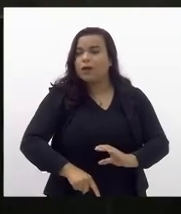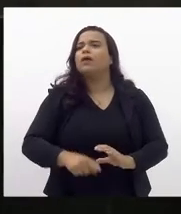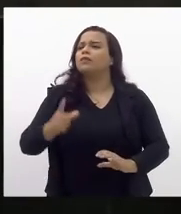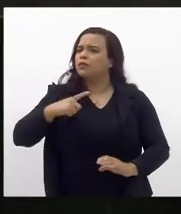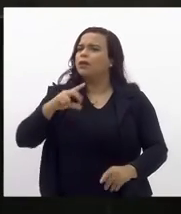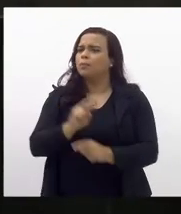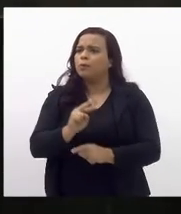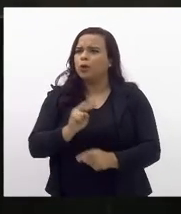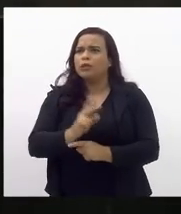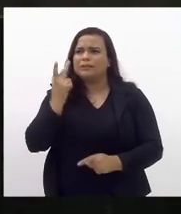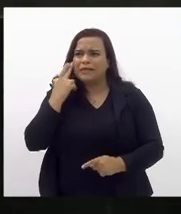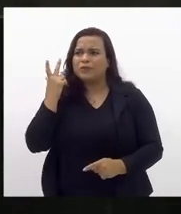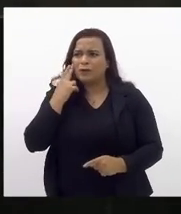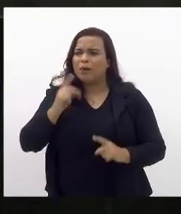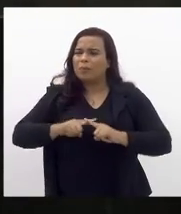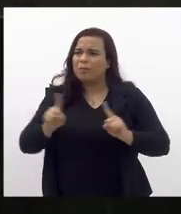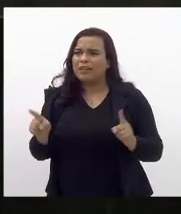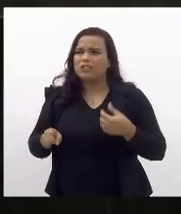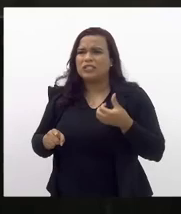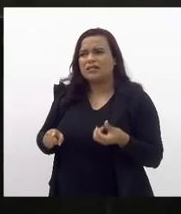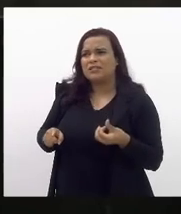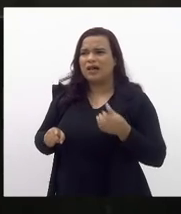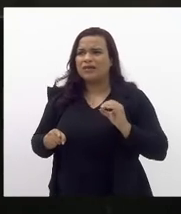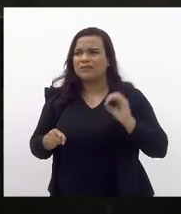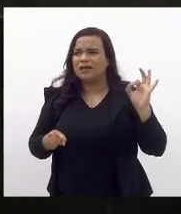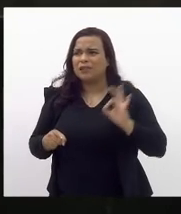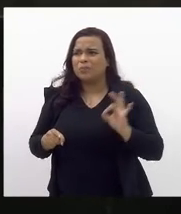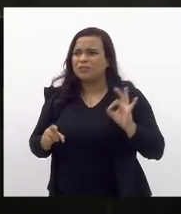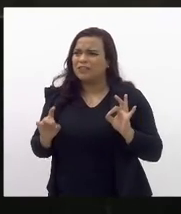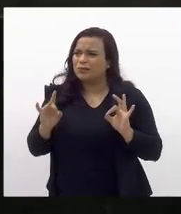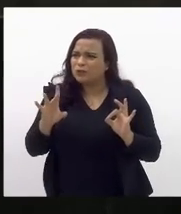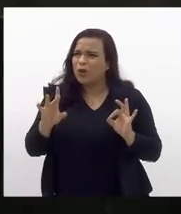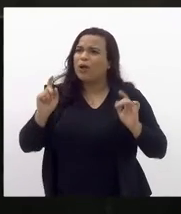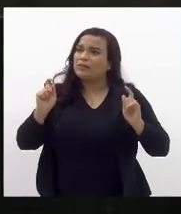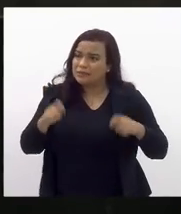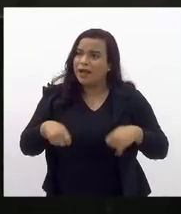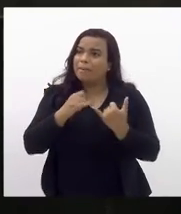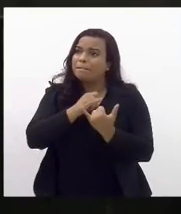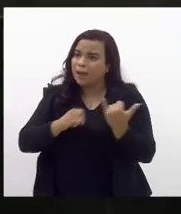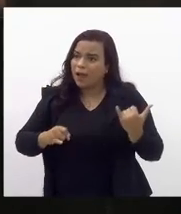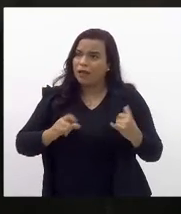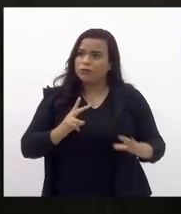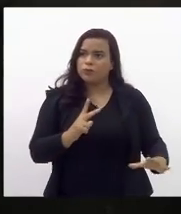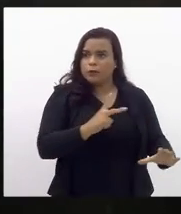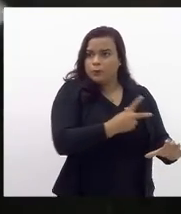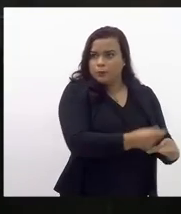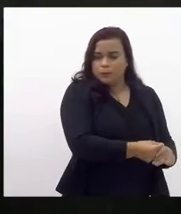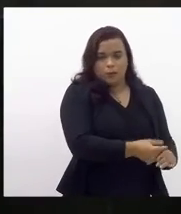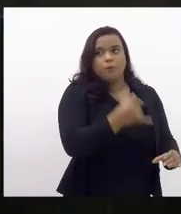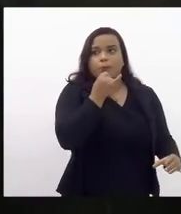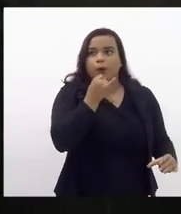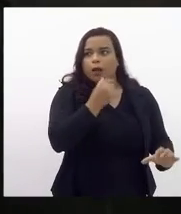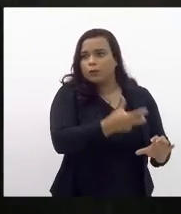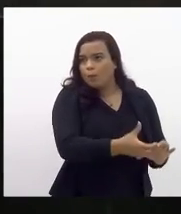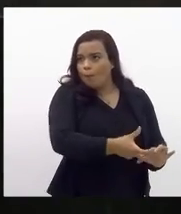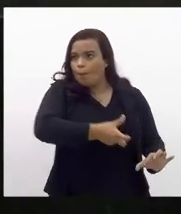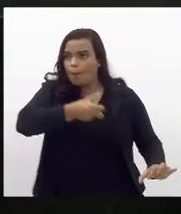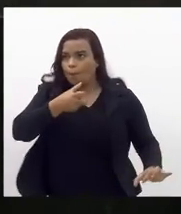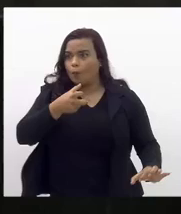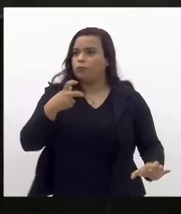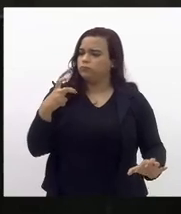Mas 60%? Uma parte pode ser reinjetada para estimular, para proteger a produção do petróleo,